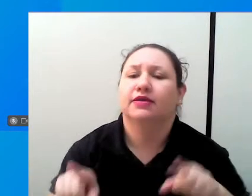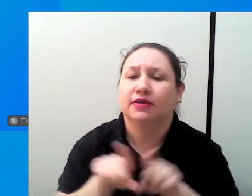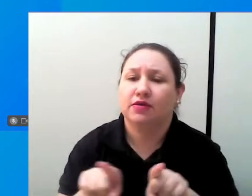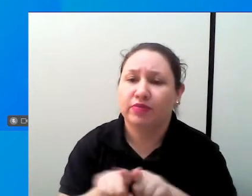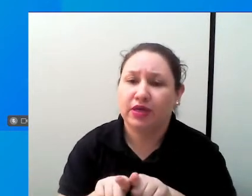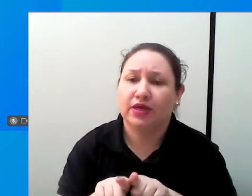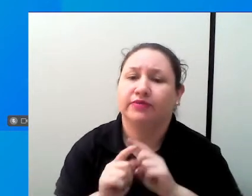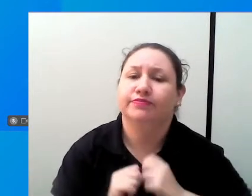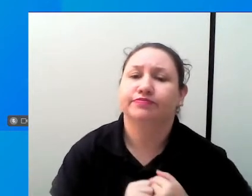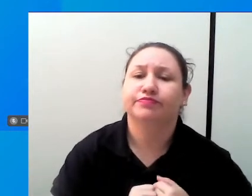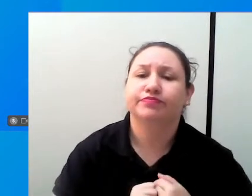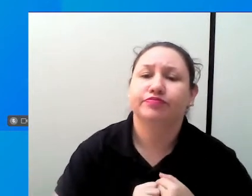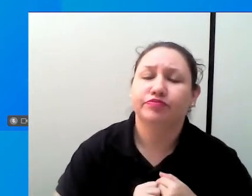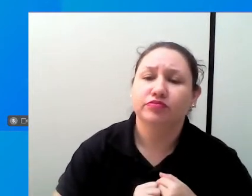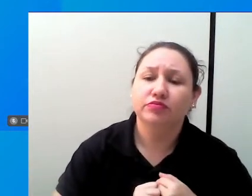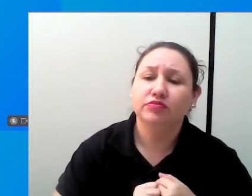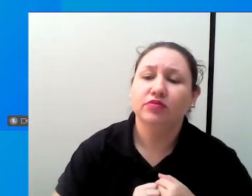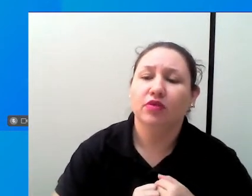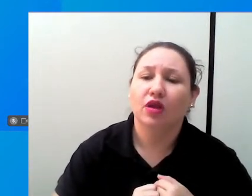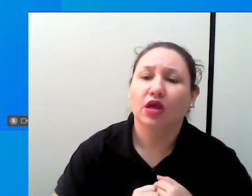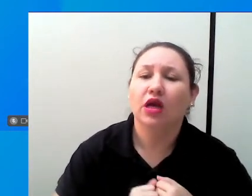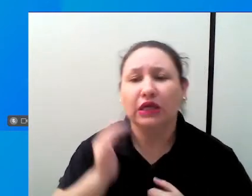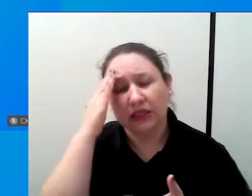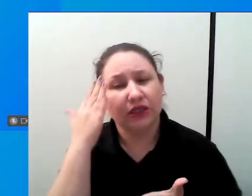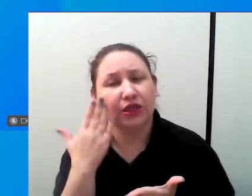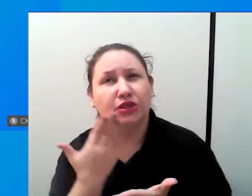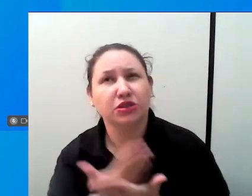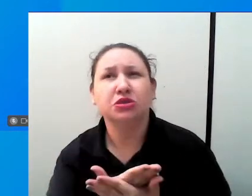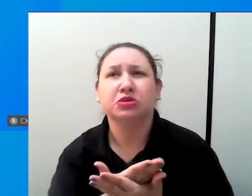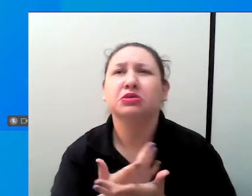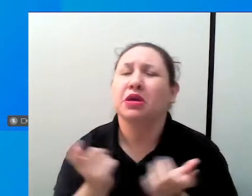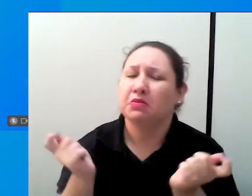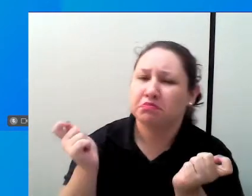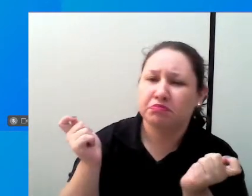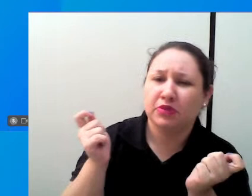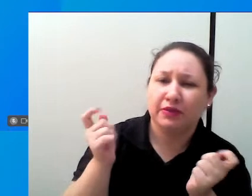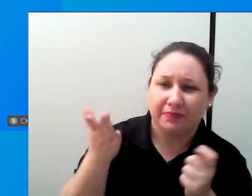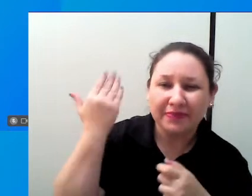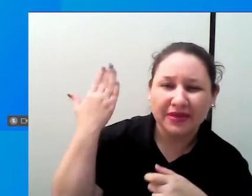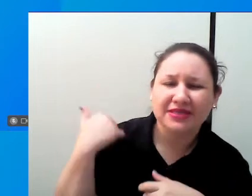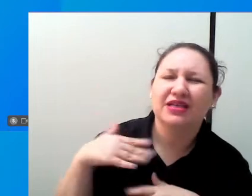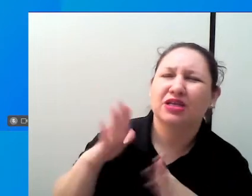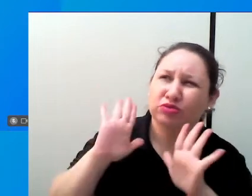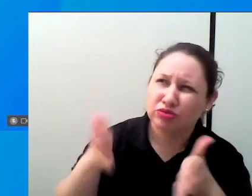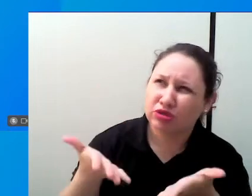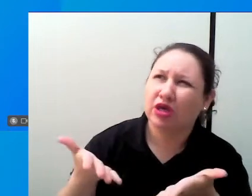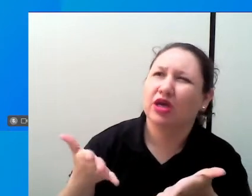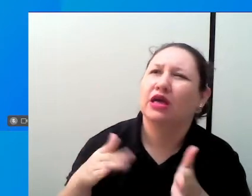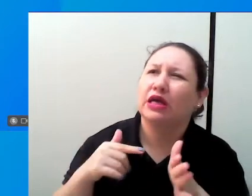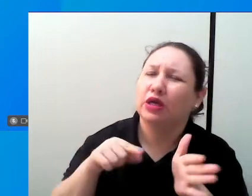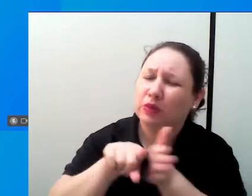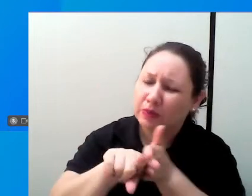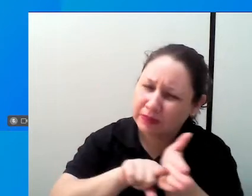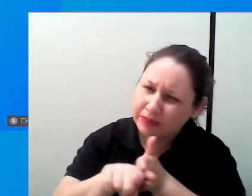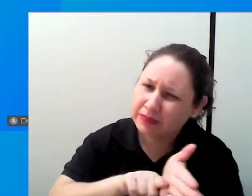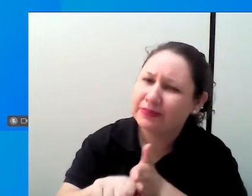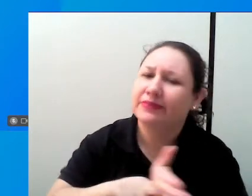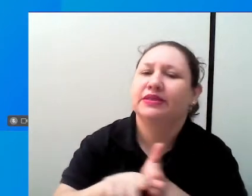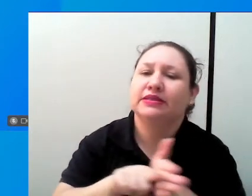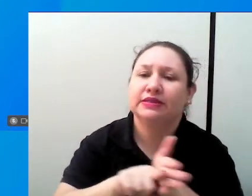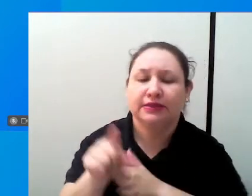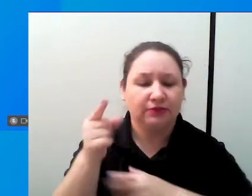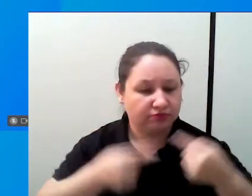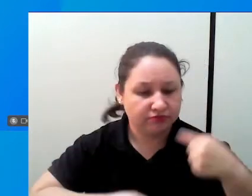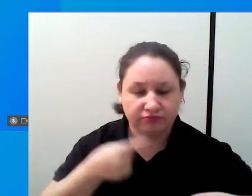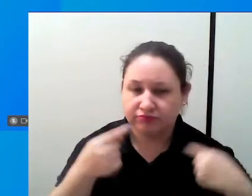Trabalhamos, acho que poderia dizer até intensamente, com a Pró-Reitoria de Ensino, mais recentemente temos discutido muito mais essas